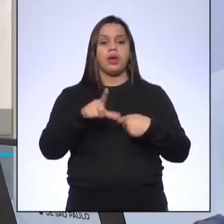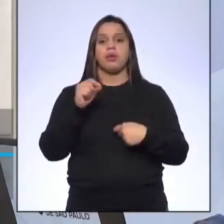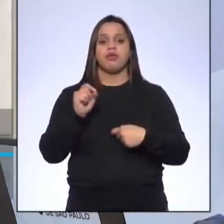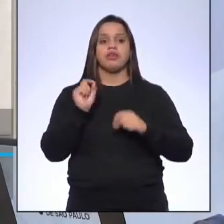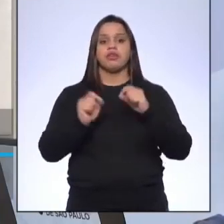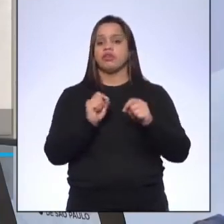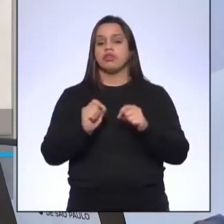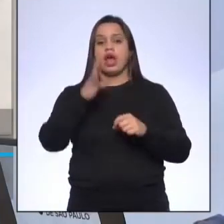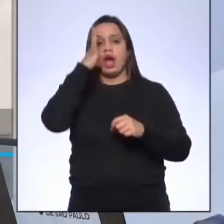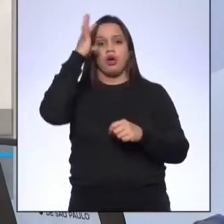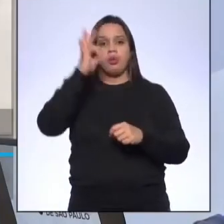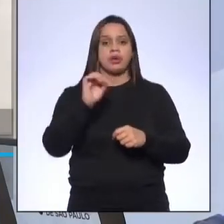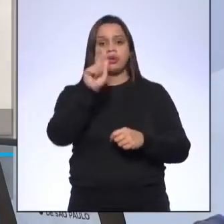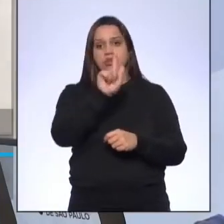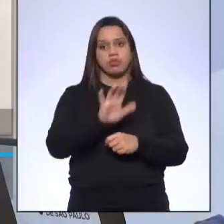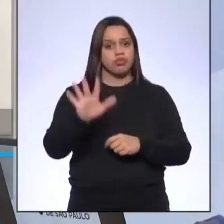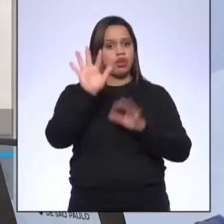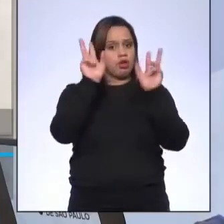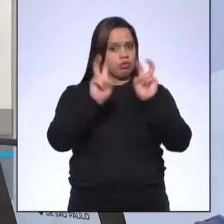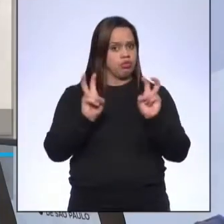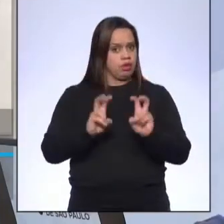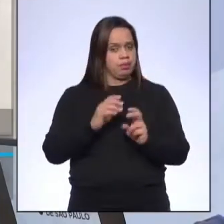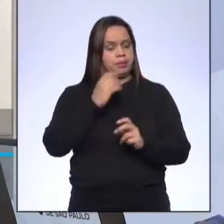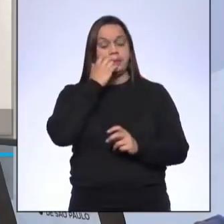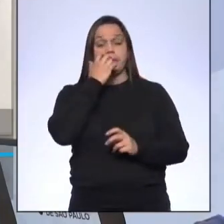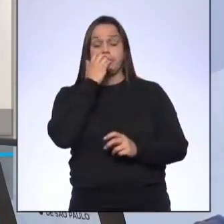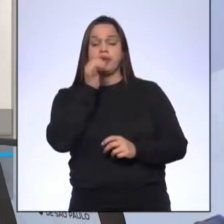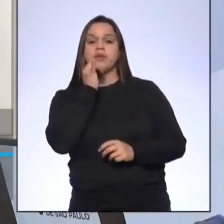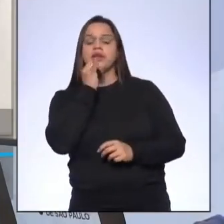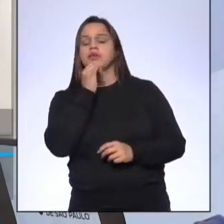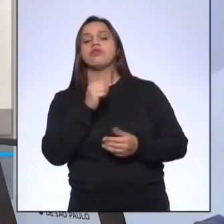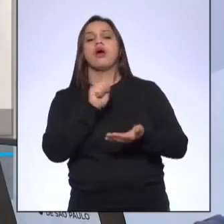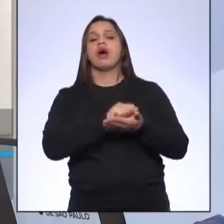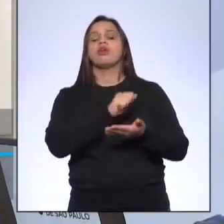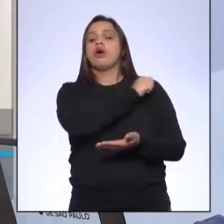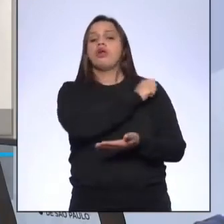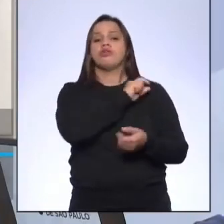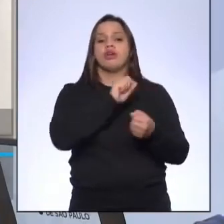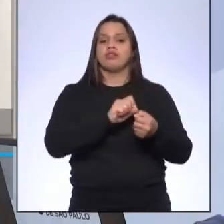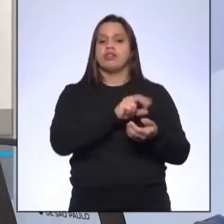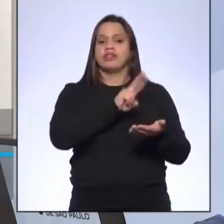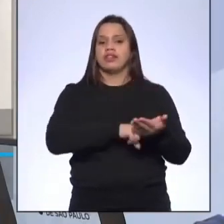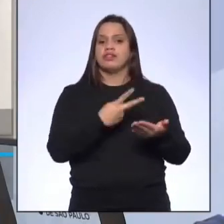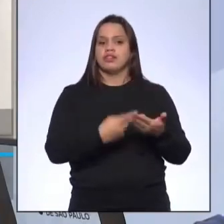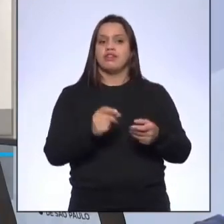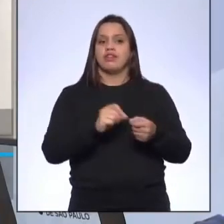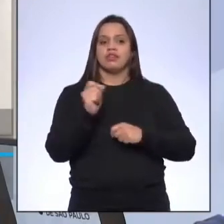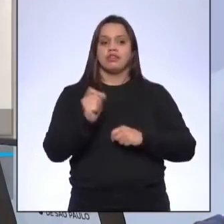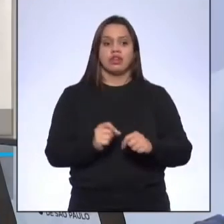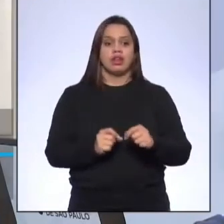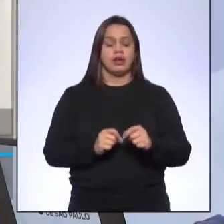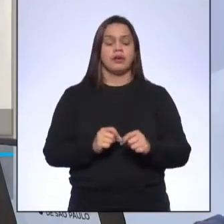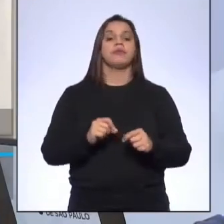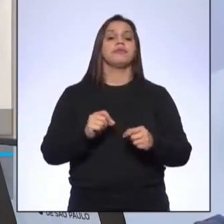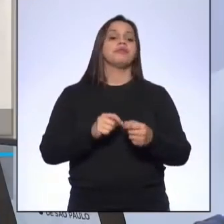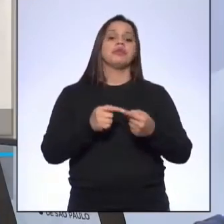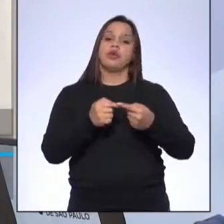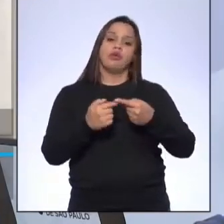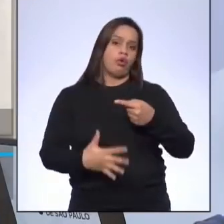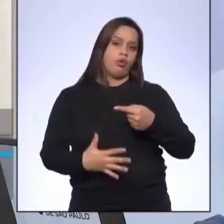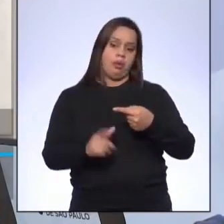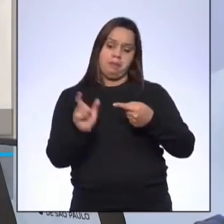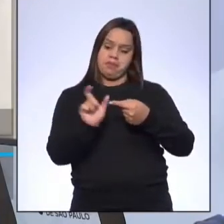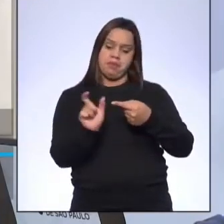a compreensão geral do tema. Então, se o aluno vai fazer uma tradução, muitas vezes ele pega a primeira palavra, o Google Tradutor, ele não